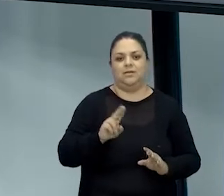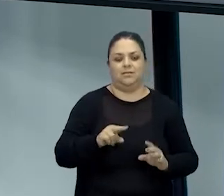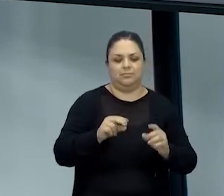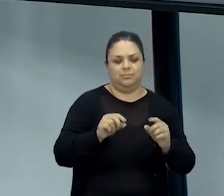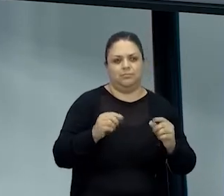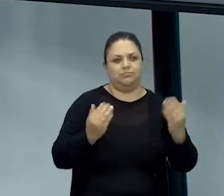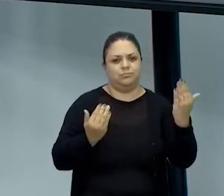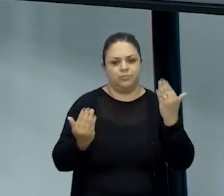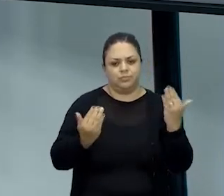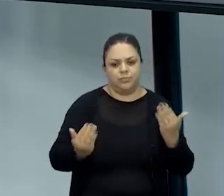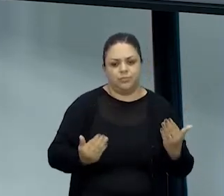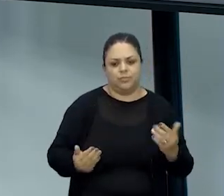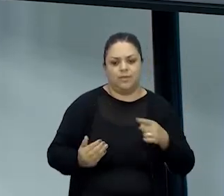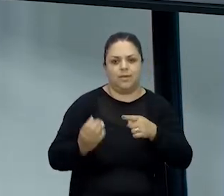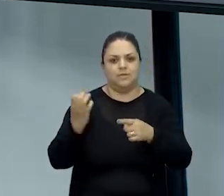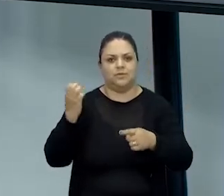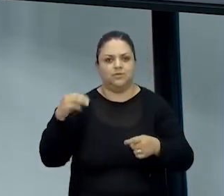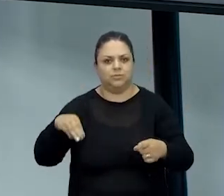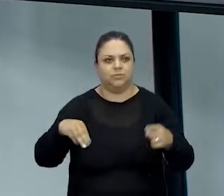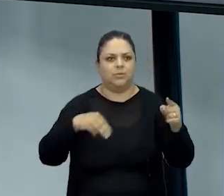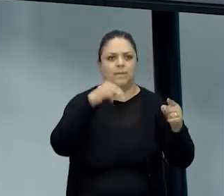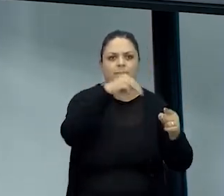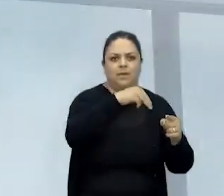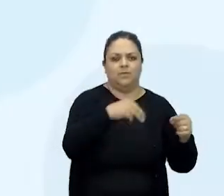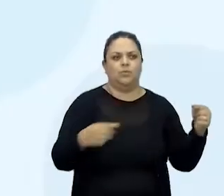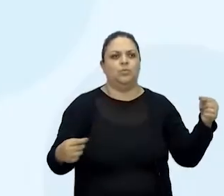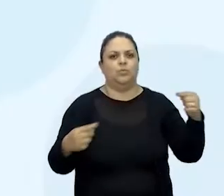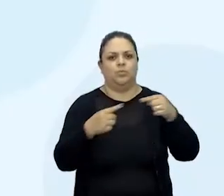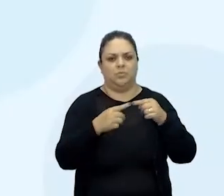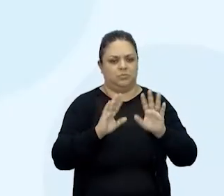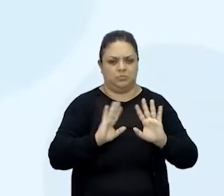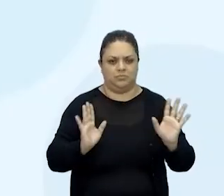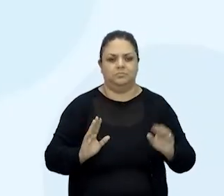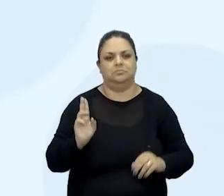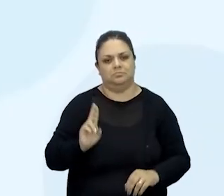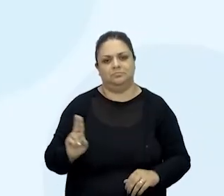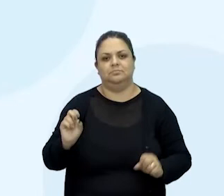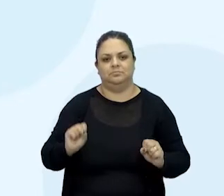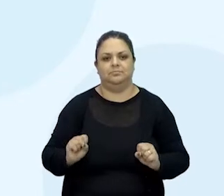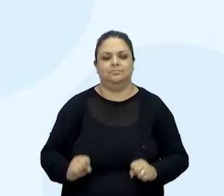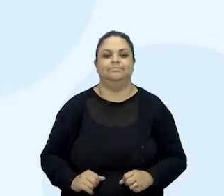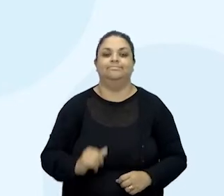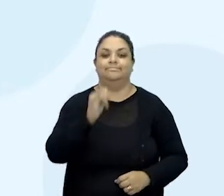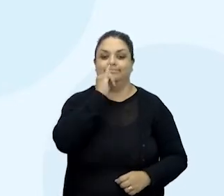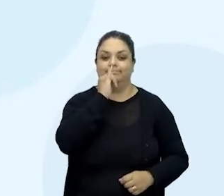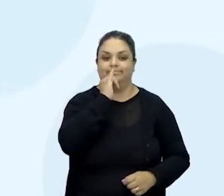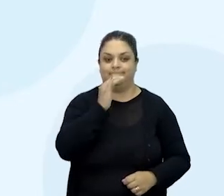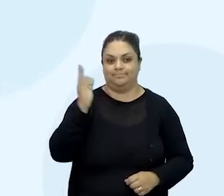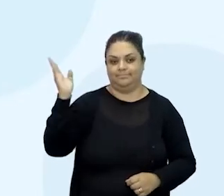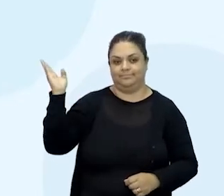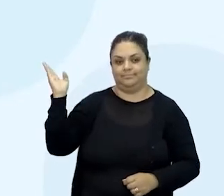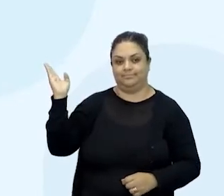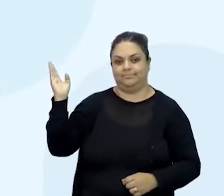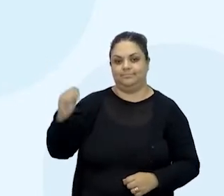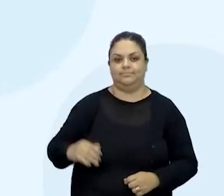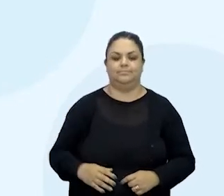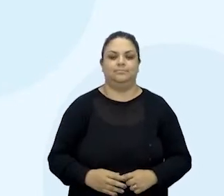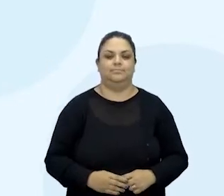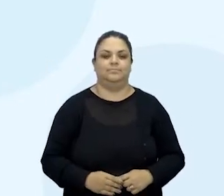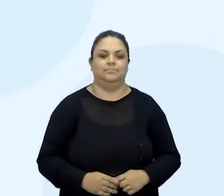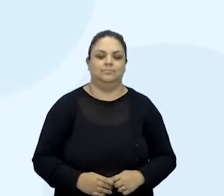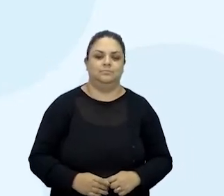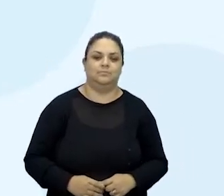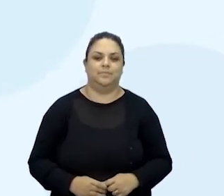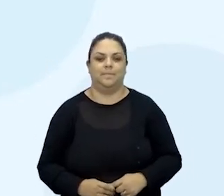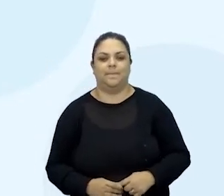proporcionalidade escolhida, tá? Então aqui, eu tenho aqui um exemplo que eu vou